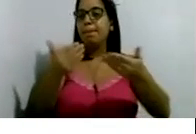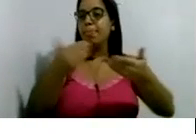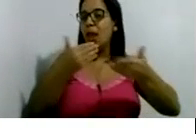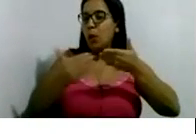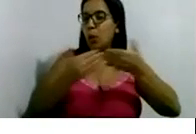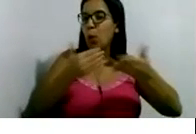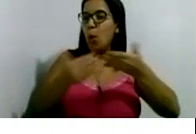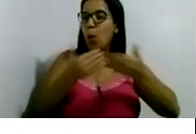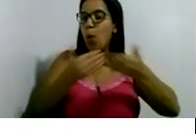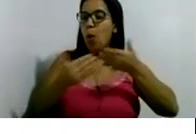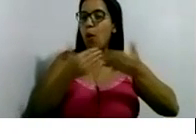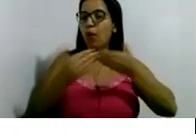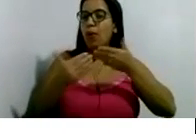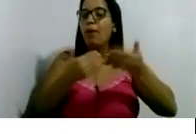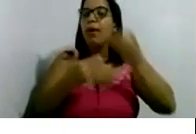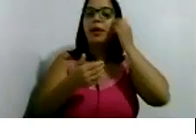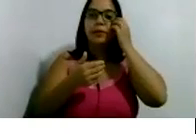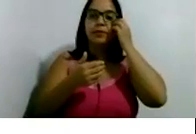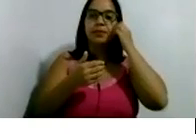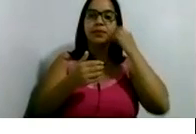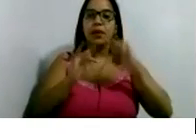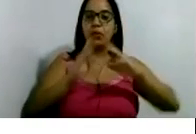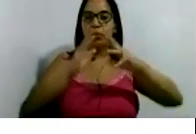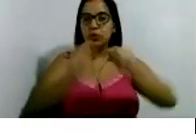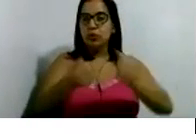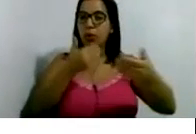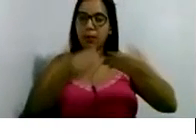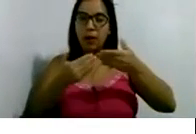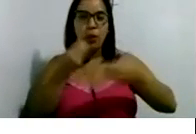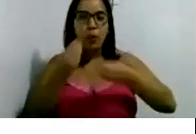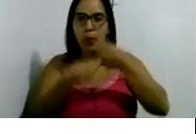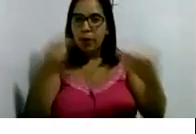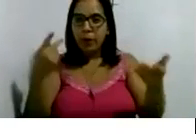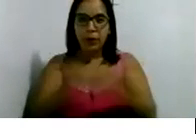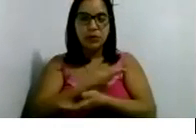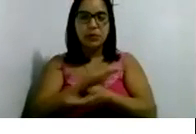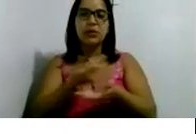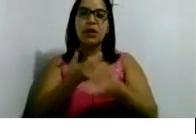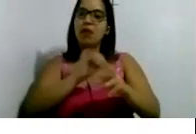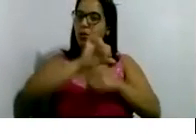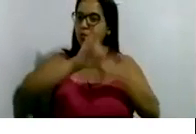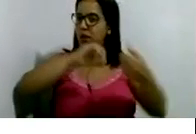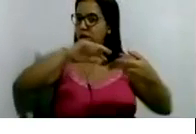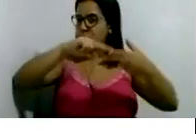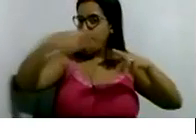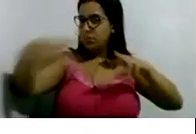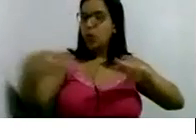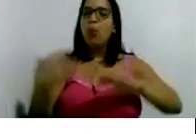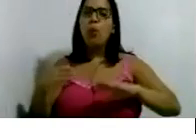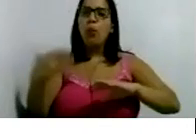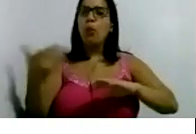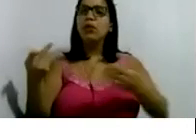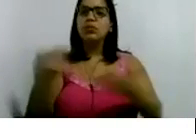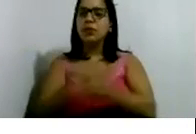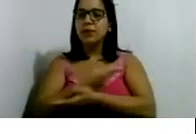esses experimentos, vai descobrir como acontece essa alteração genética, quando que ela acontece